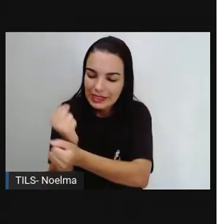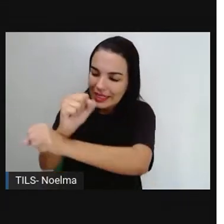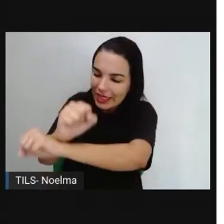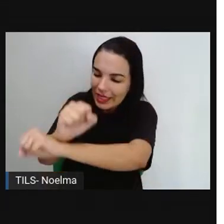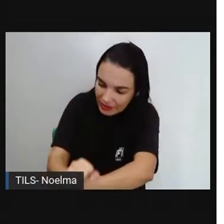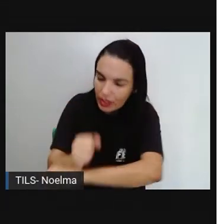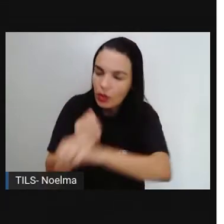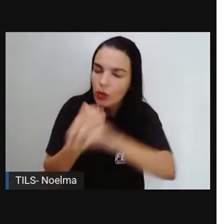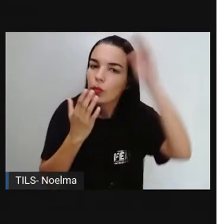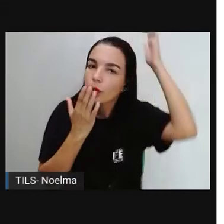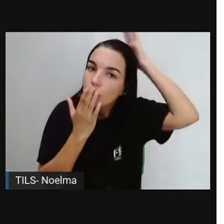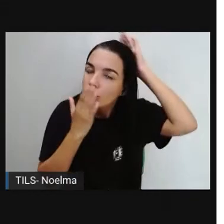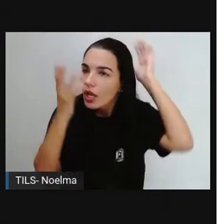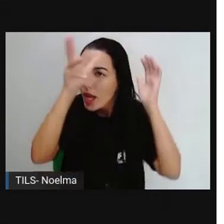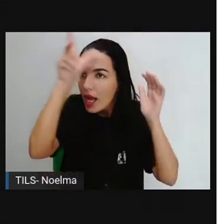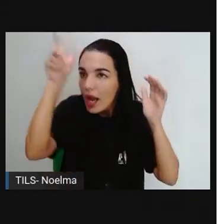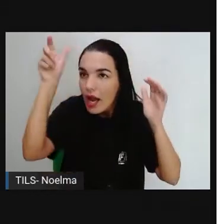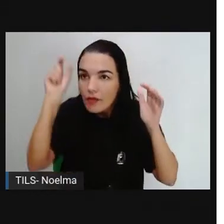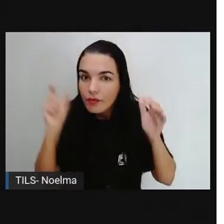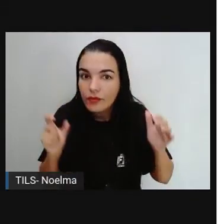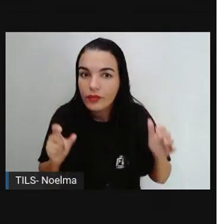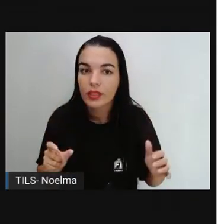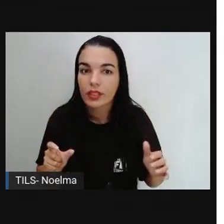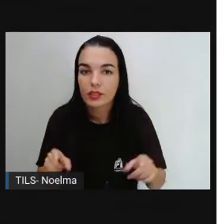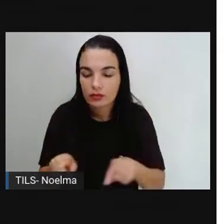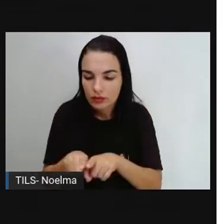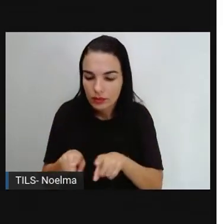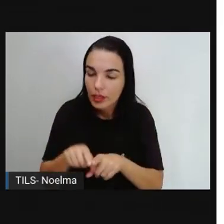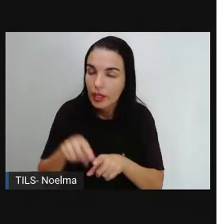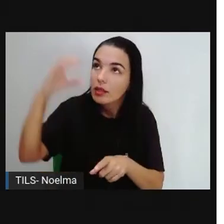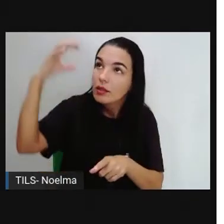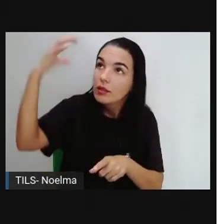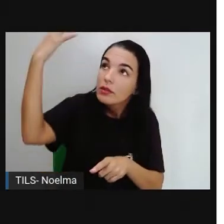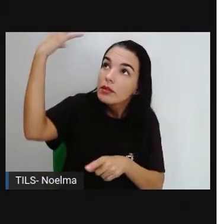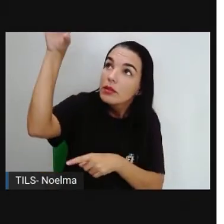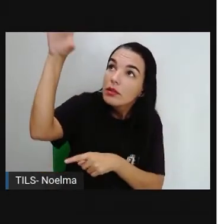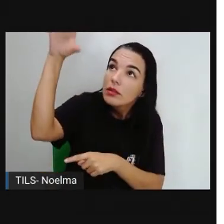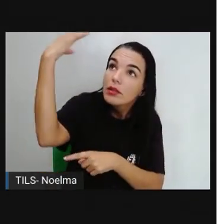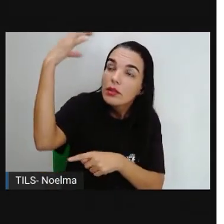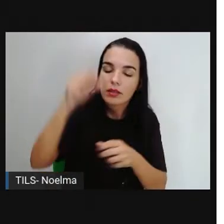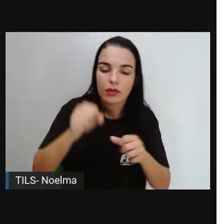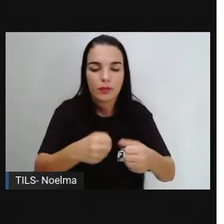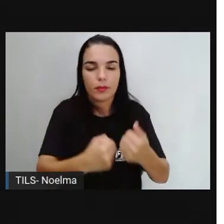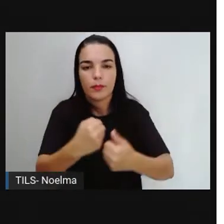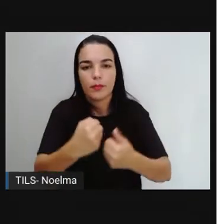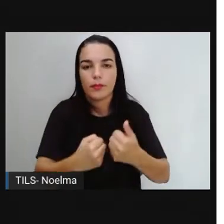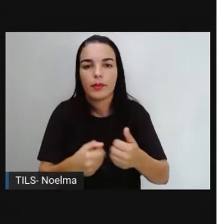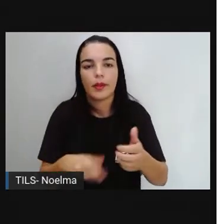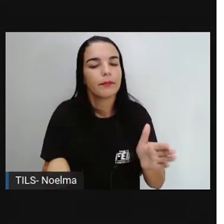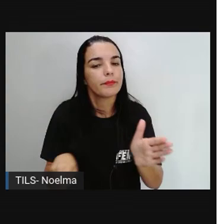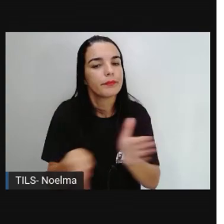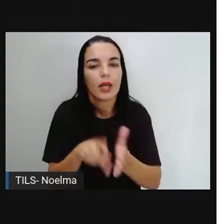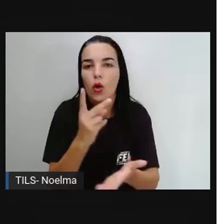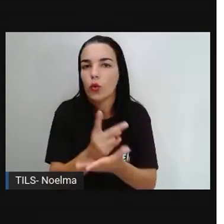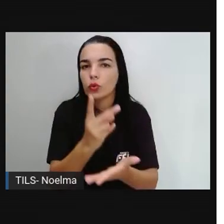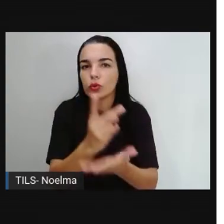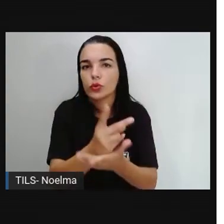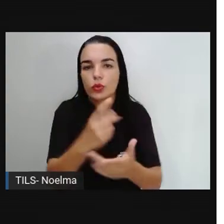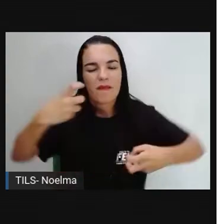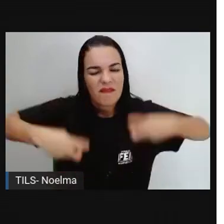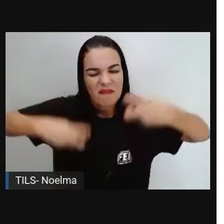indígena e africana, as colheitadeiras movidas por satélite, no final das contas, permanece a opressão, a violência contra os nossos